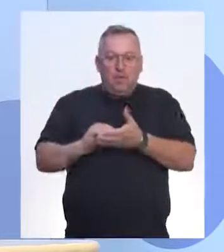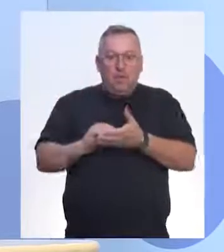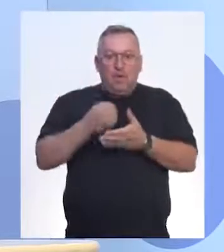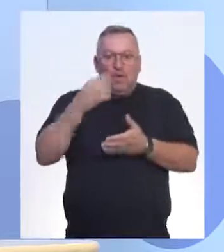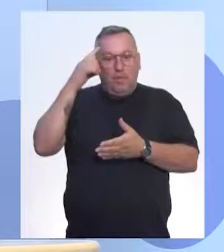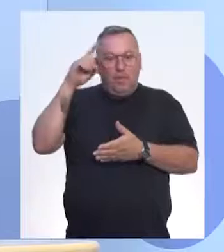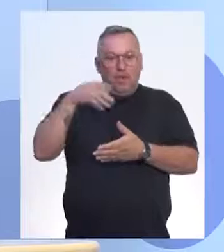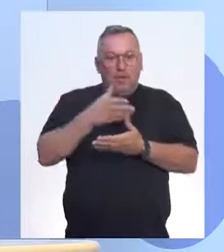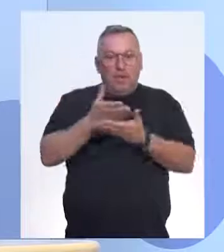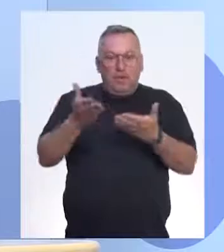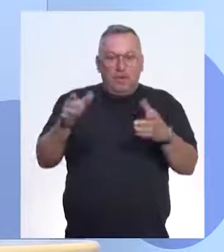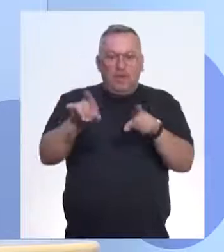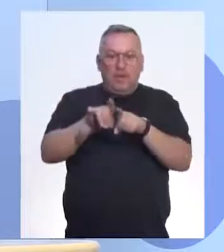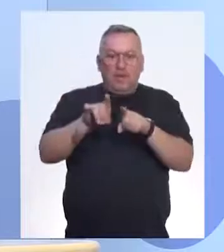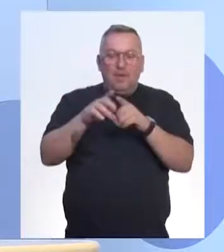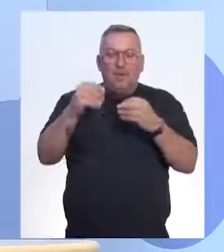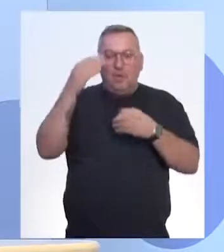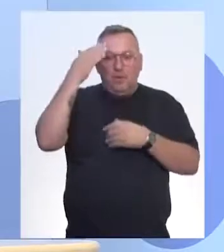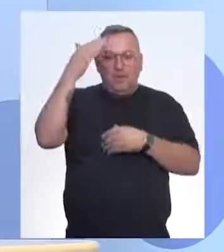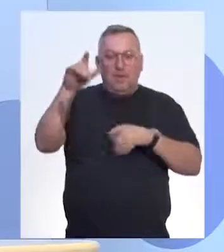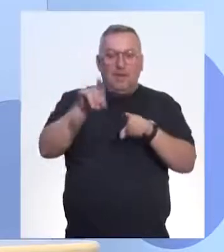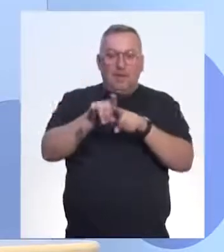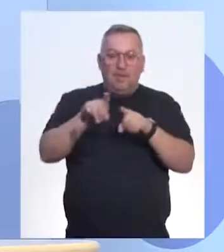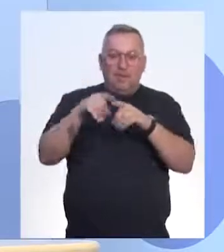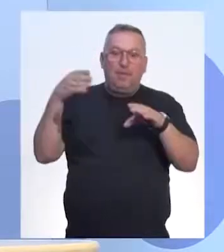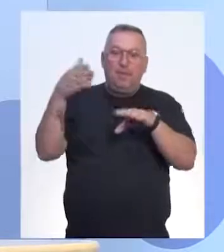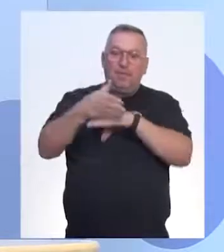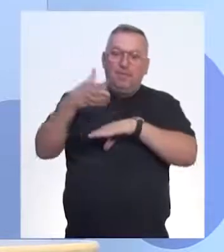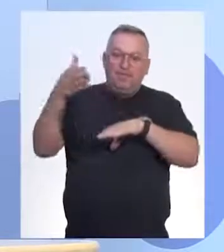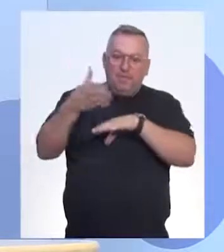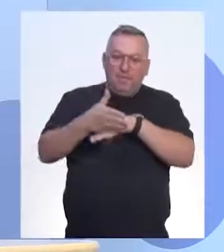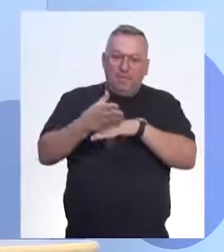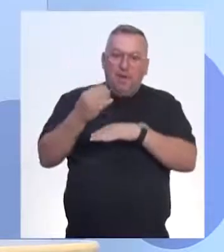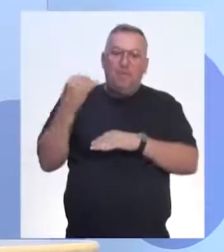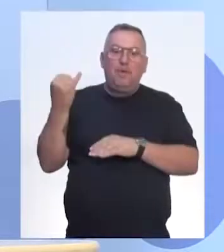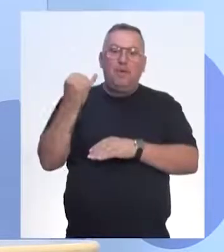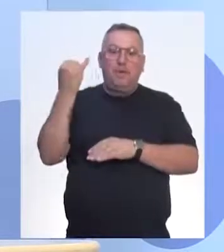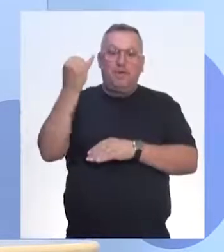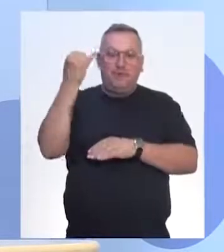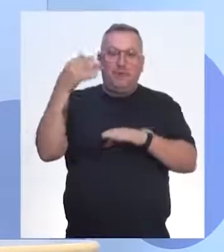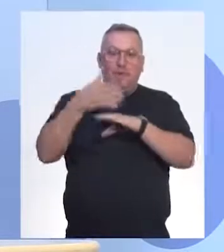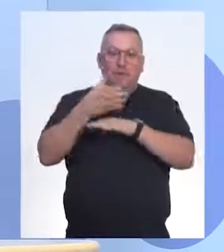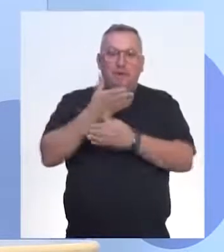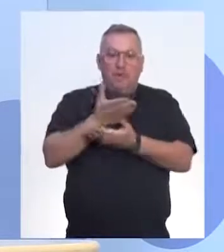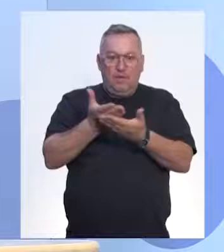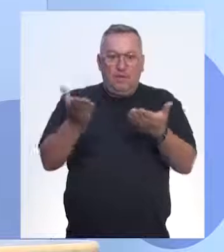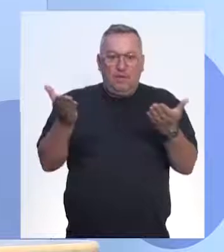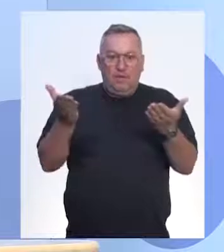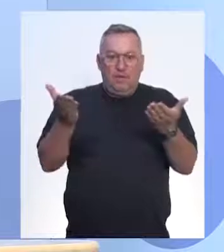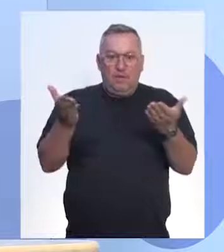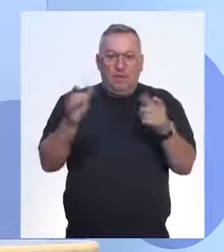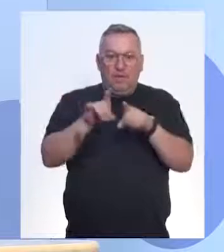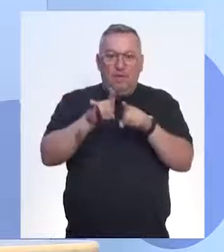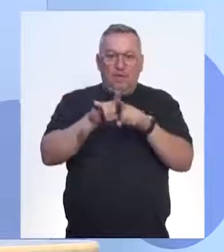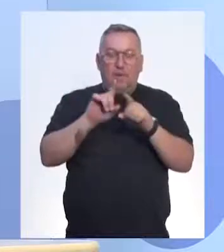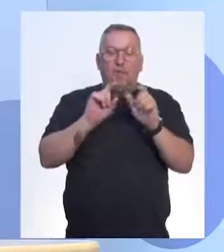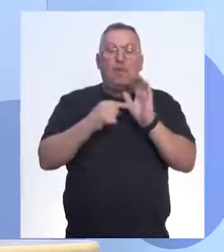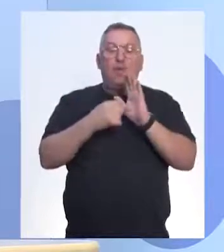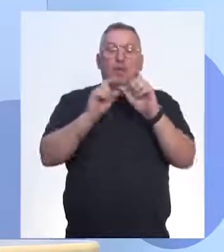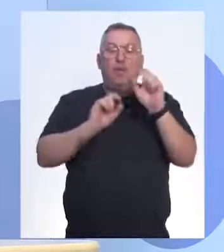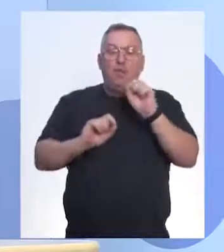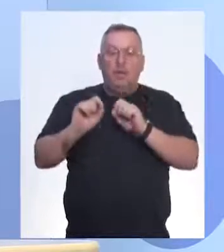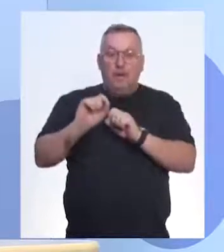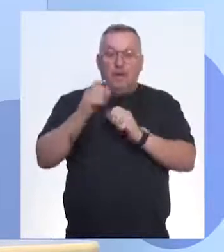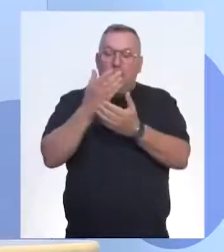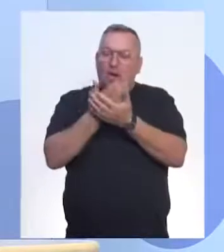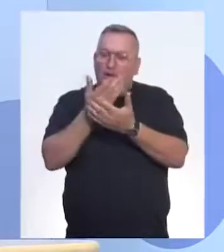bom dia a todos aí. Muito obrigado pela participação. É muito importante a participação de vocês. Ressaltamos sempre isso, que